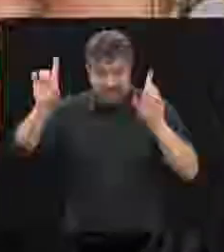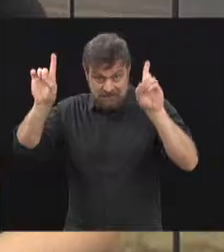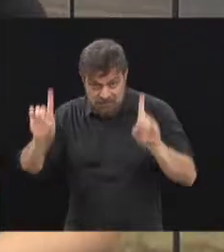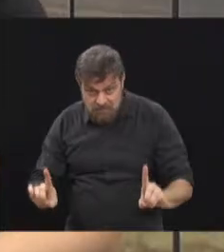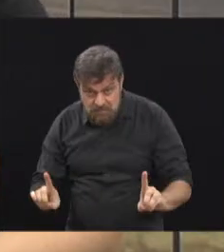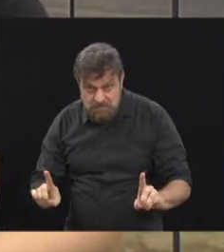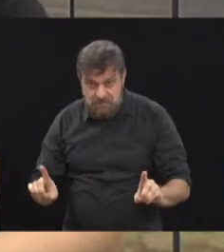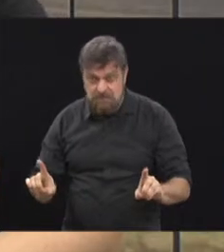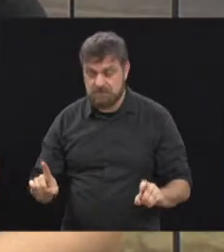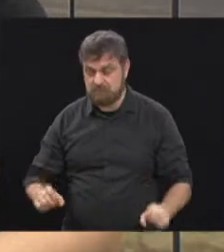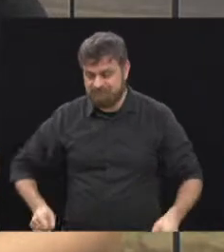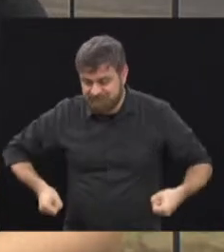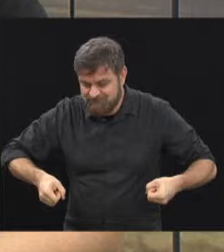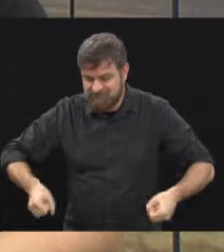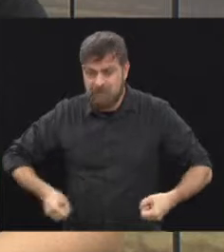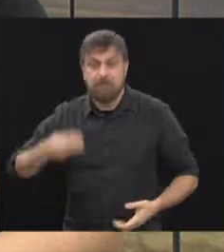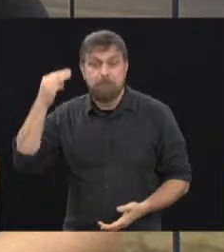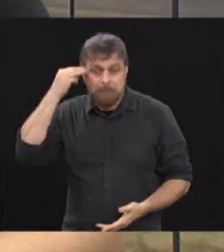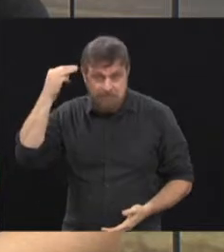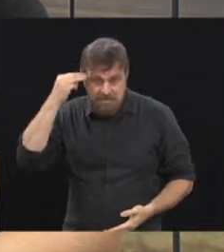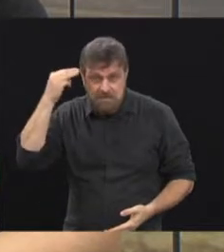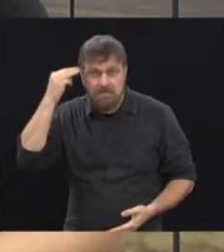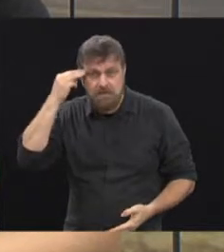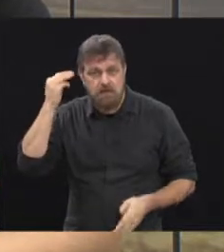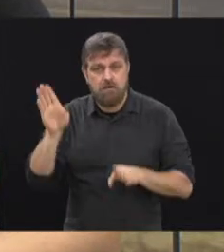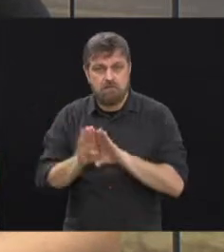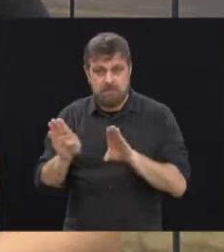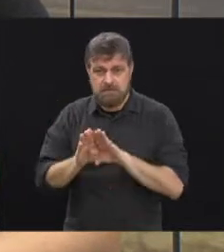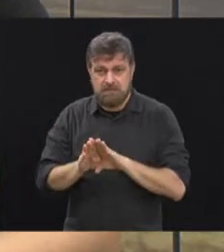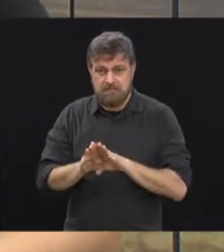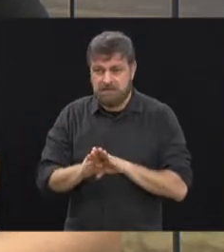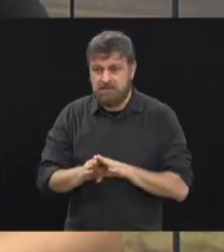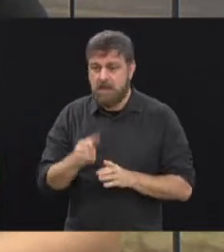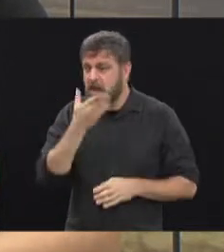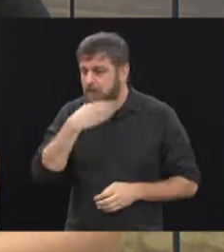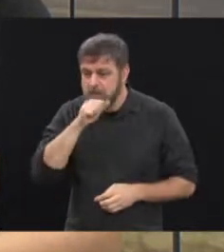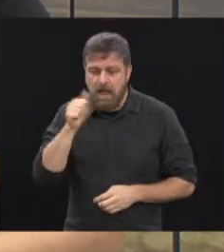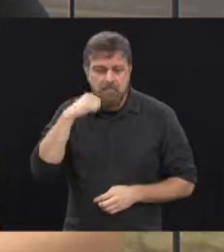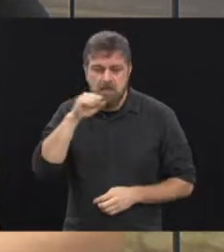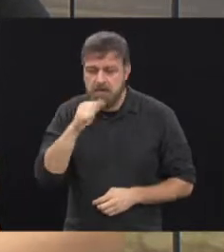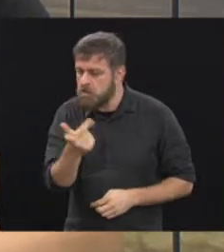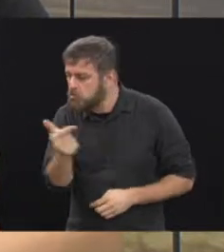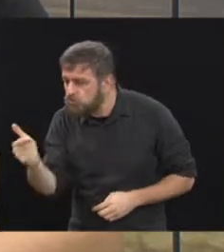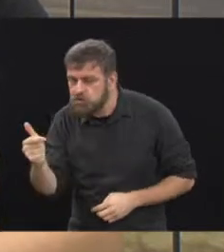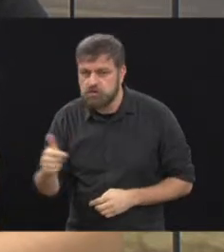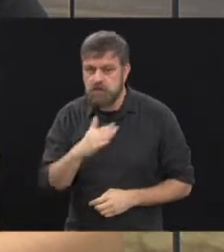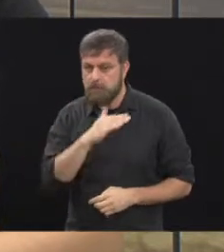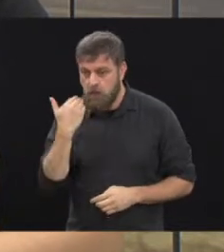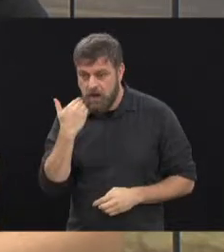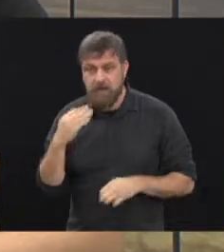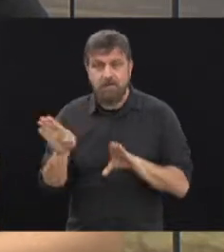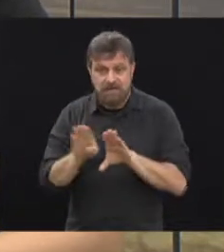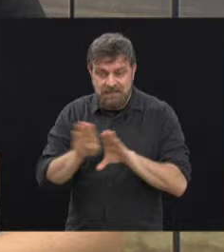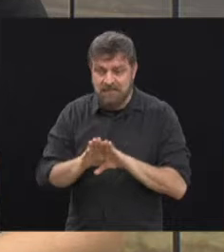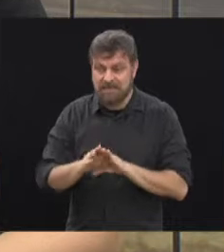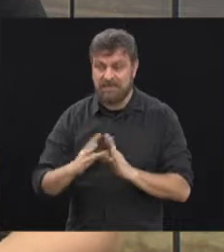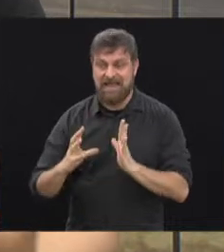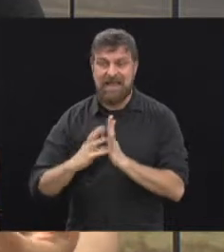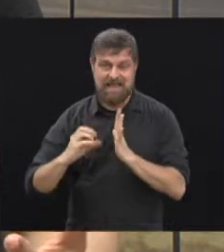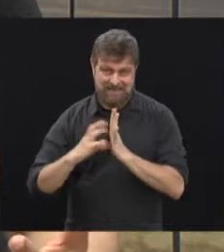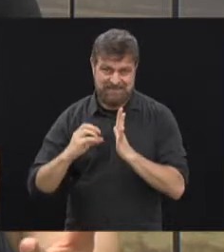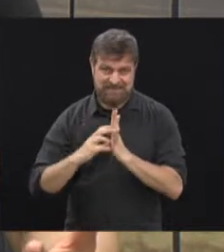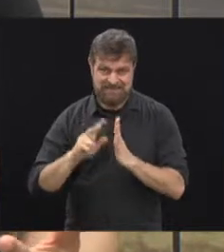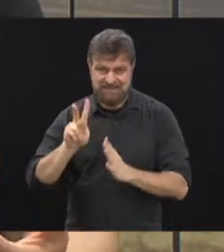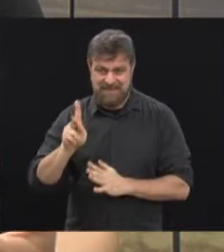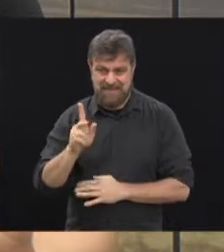deficiência física e mental, órfãos e com HIV. Elas tinham as 3 coisas. Então